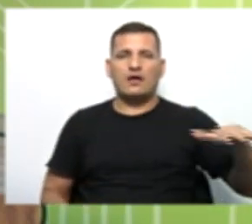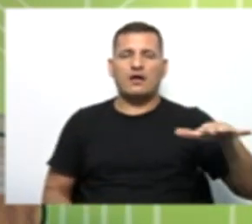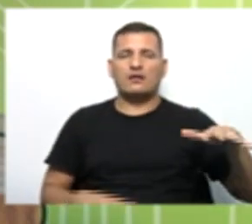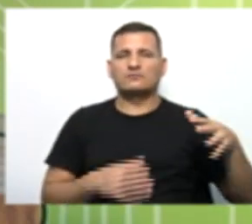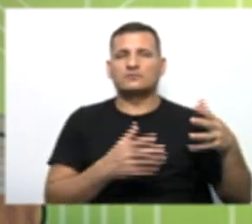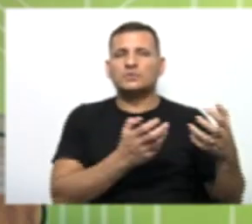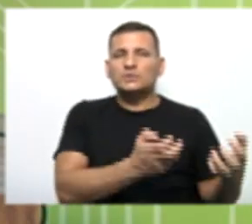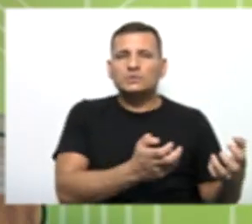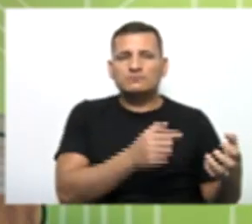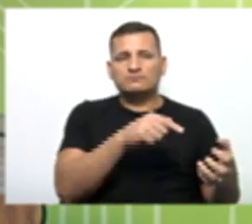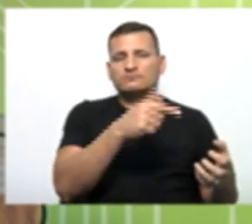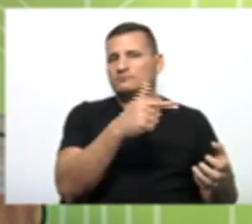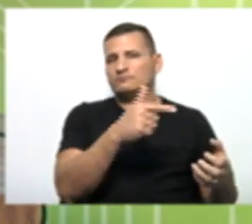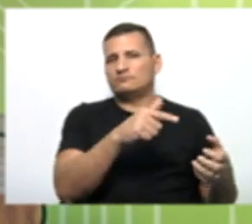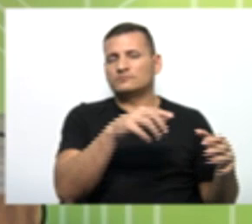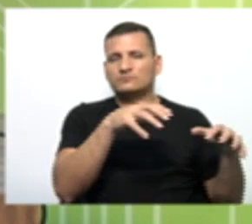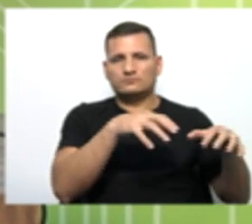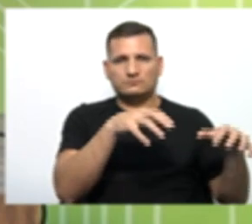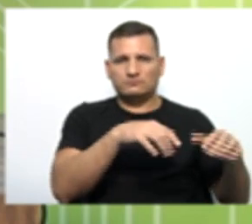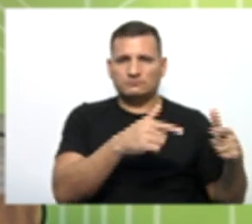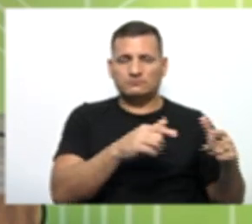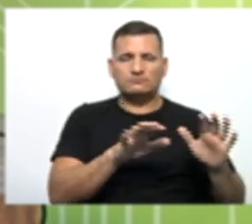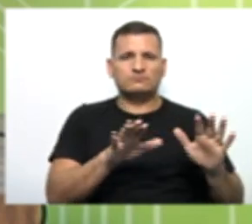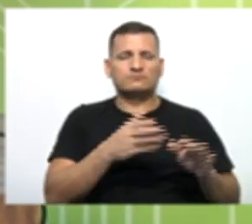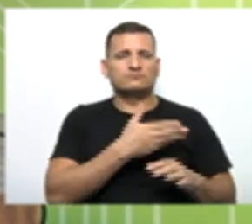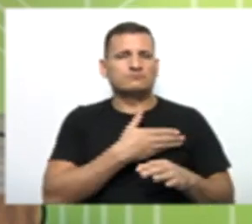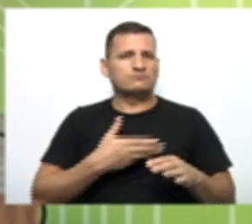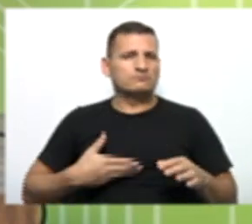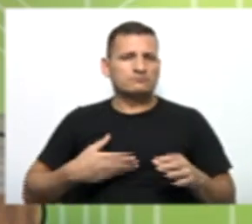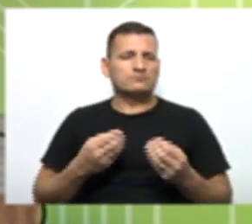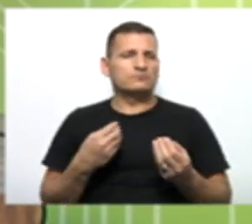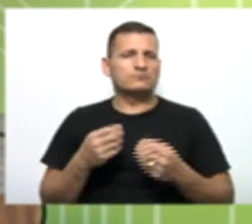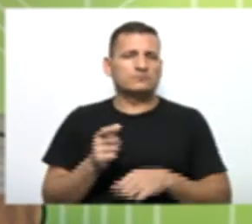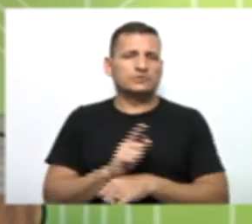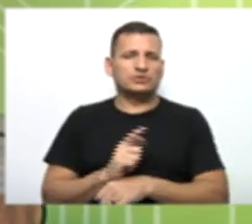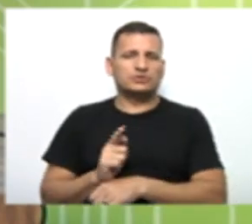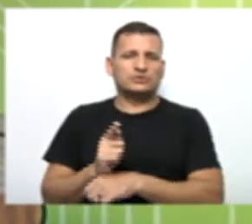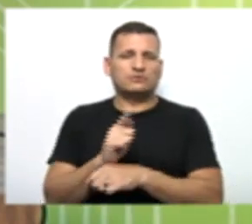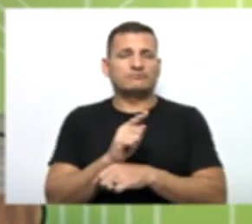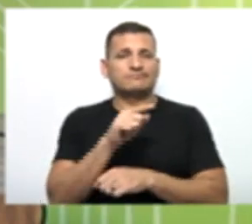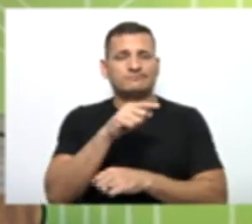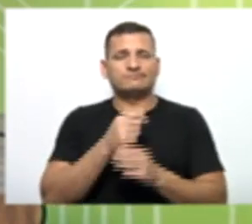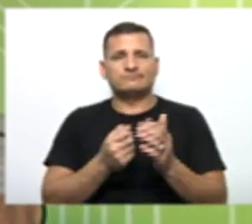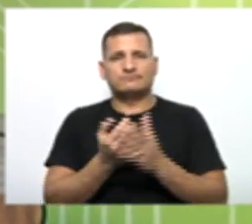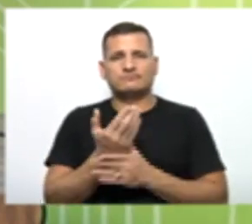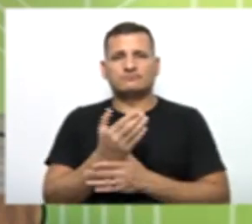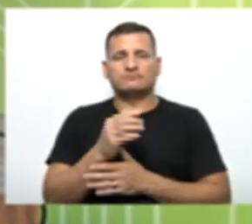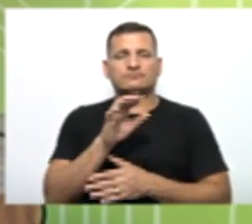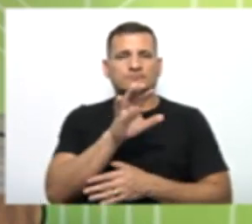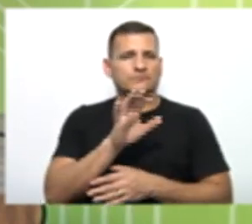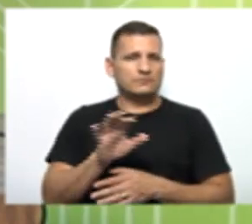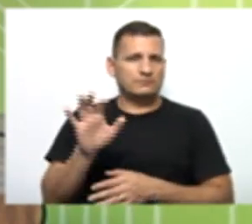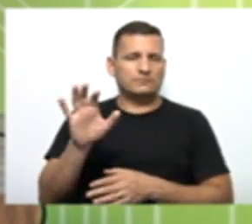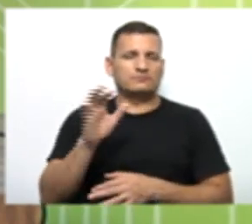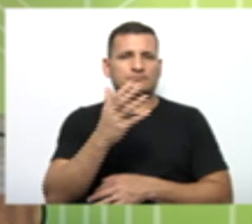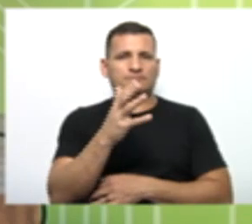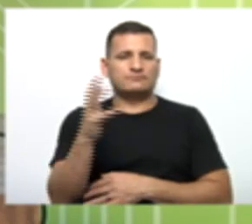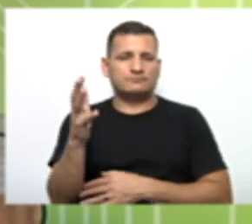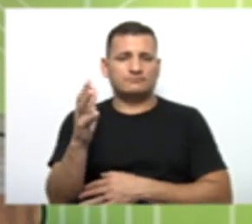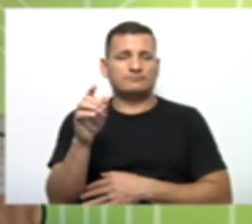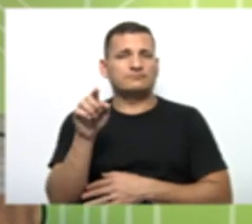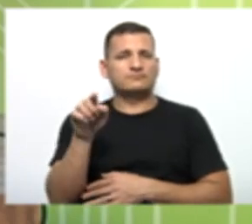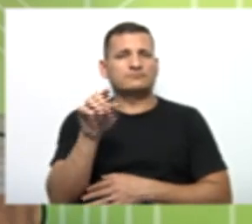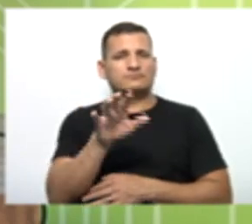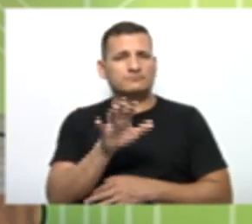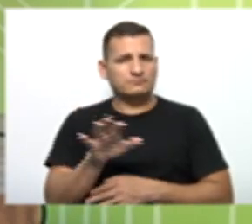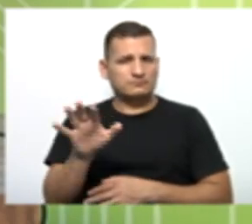para que o governo consiga gerenciar isso, ele criou o zoneamento ambiental. Esse zoneamento ambiental, ele procura